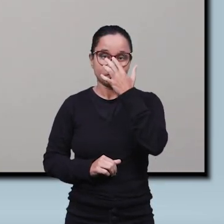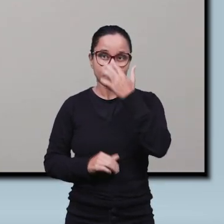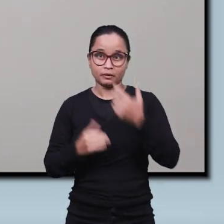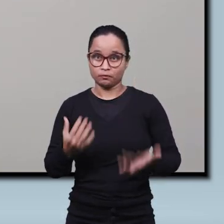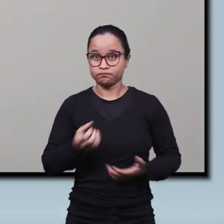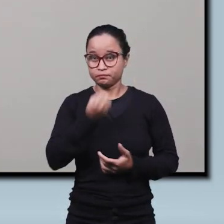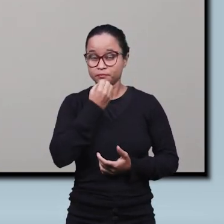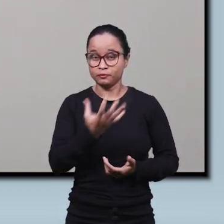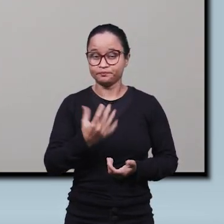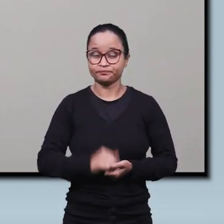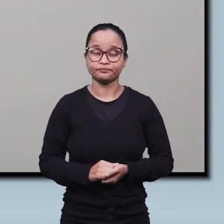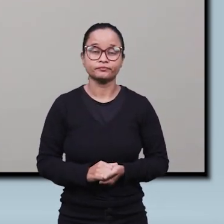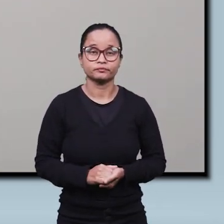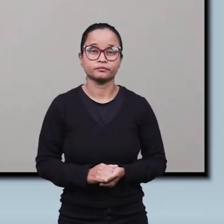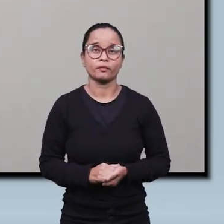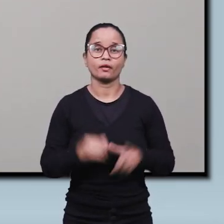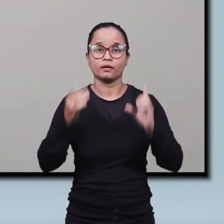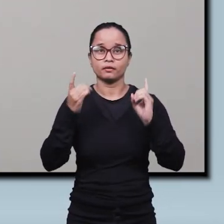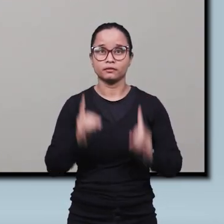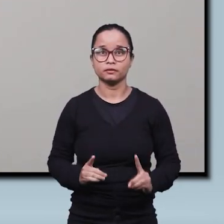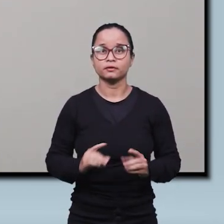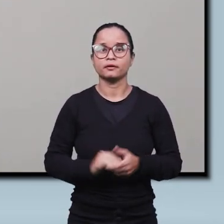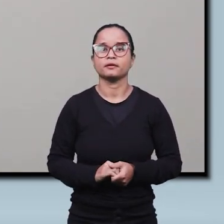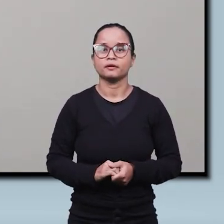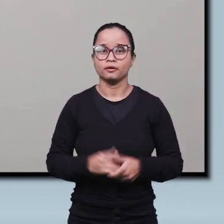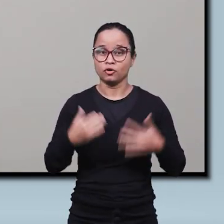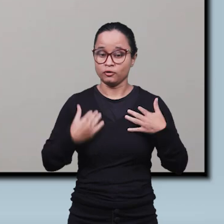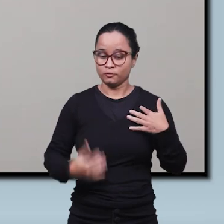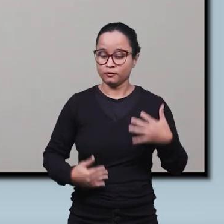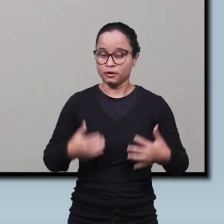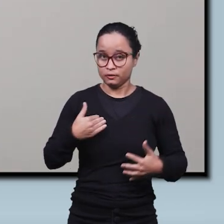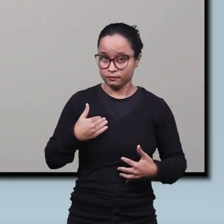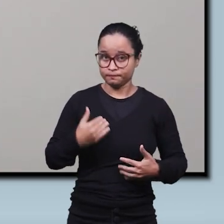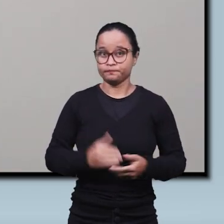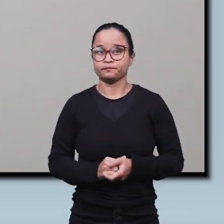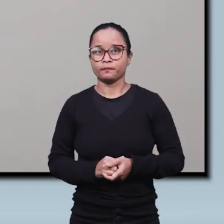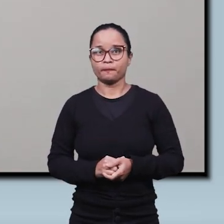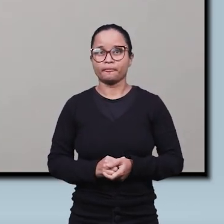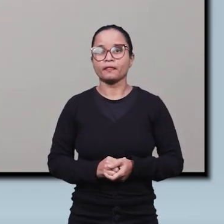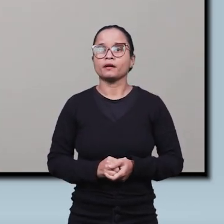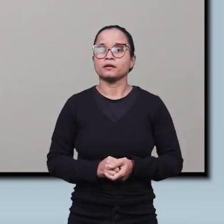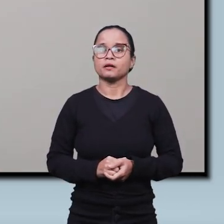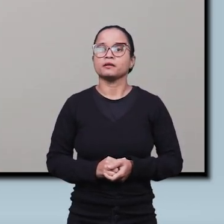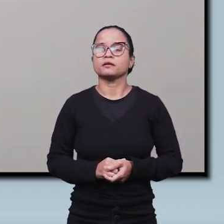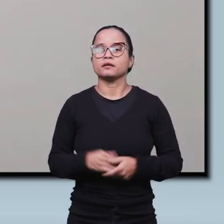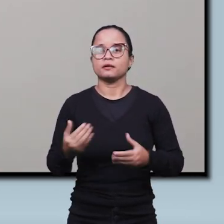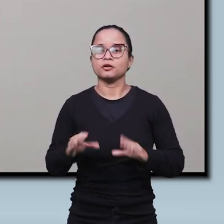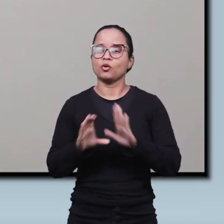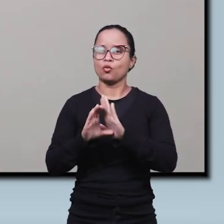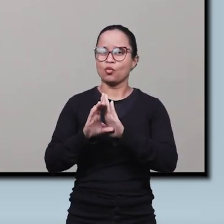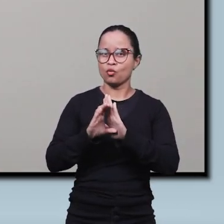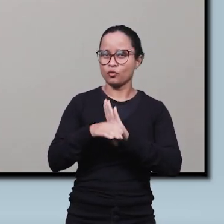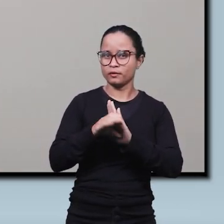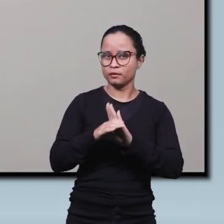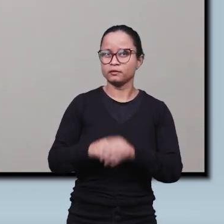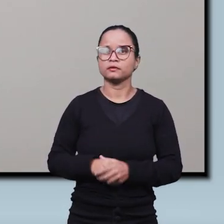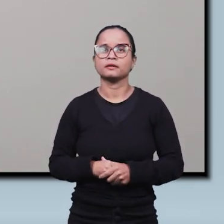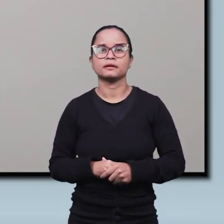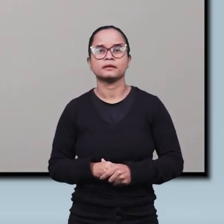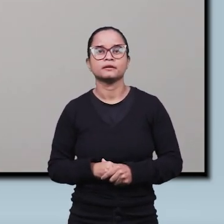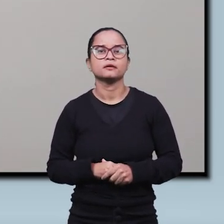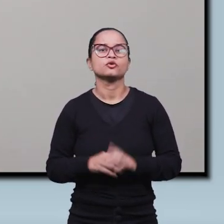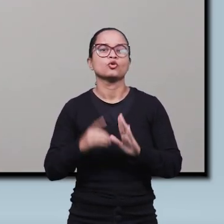Bom, as deficiências físico-motora, em seu conceito, desde o Decreto-Lei